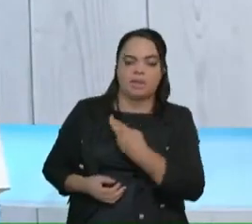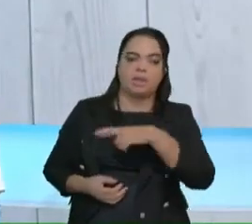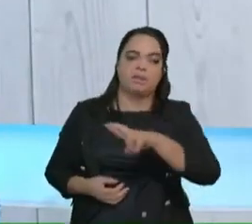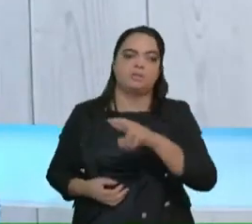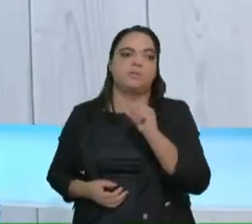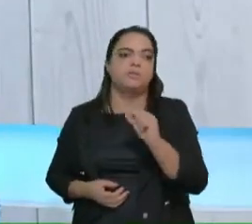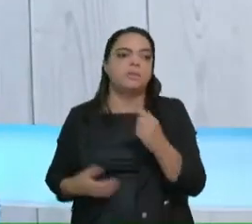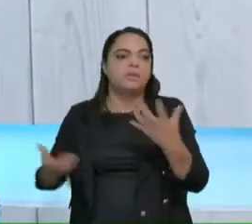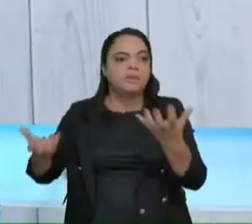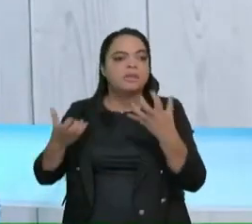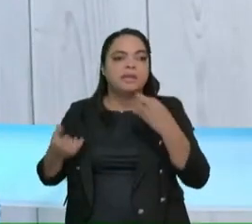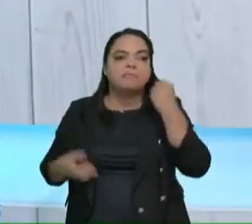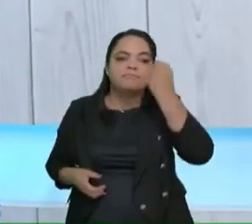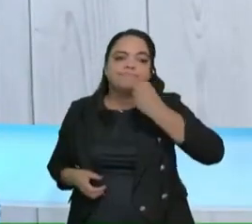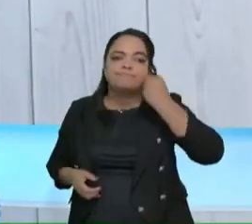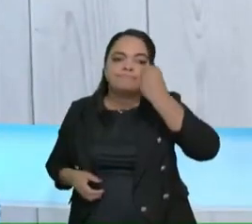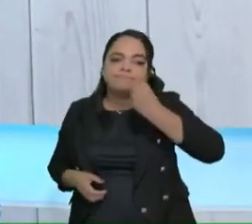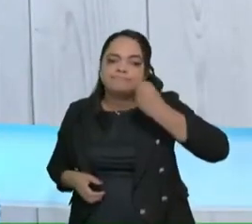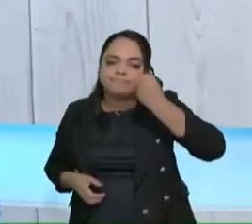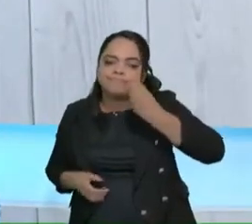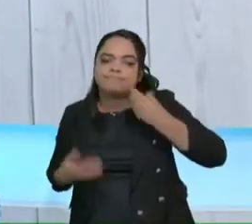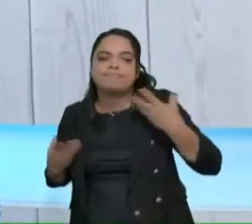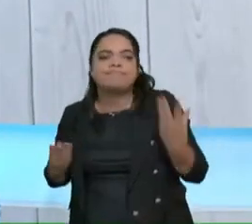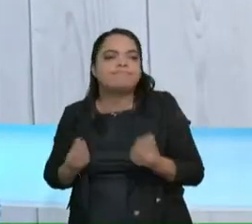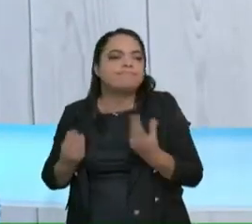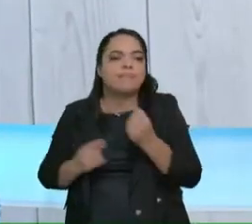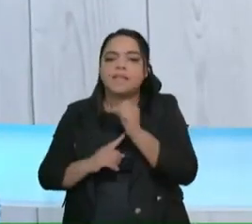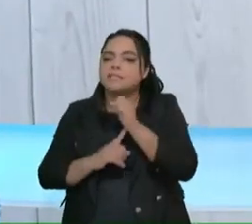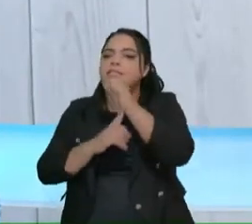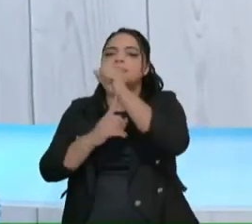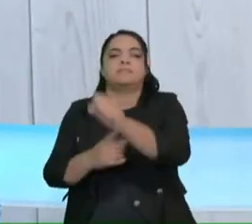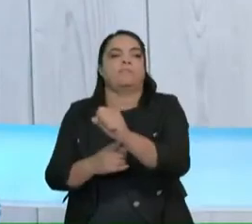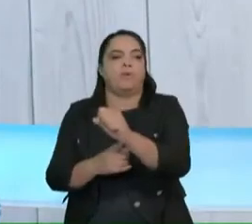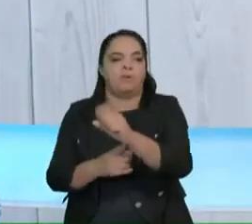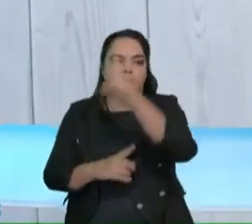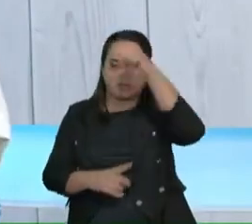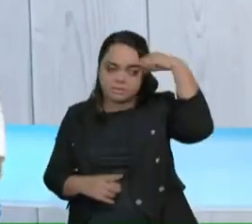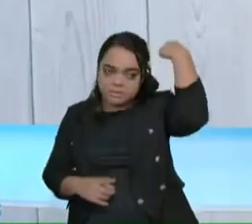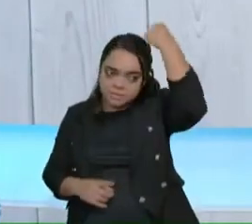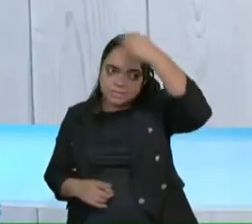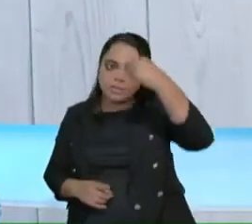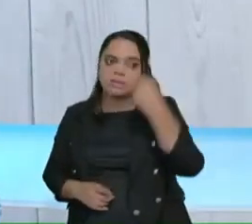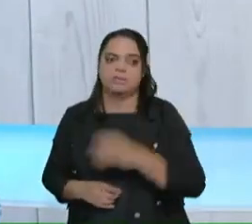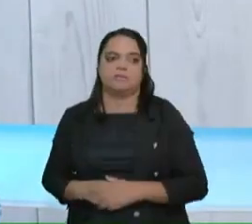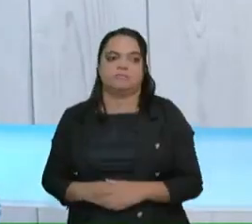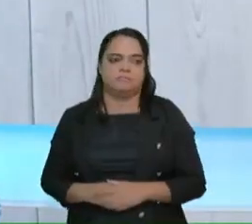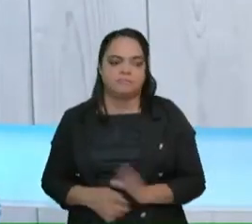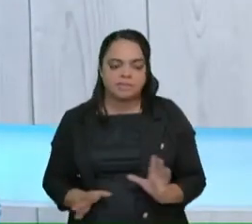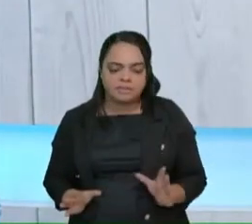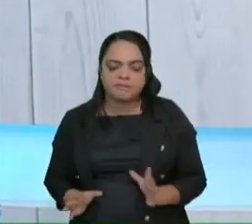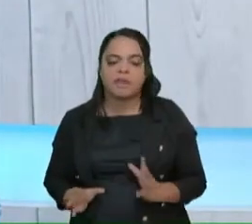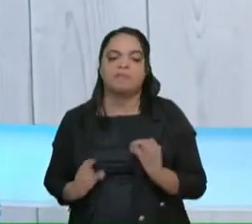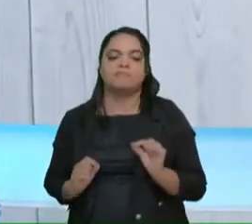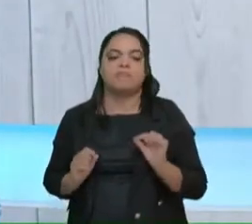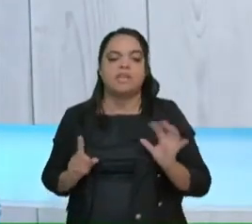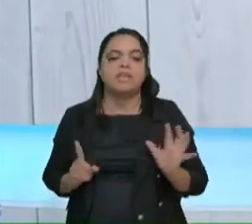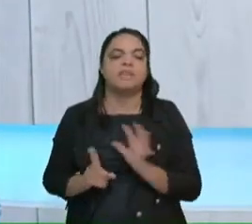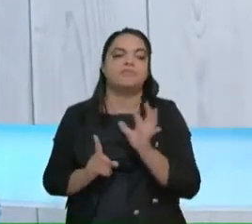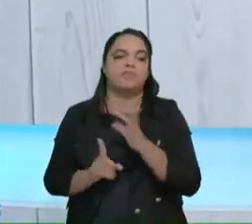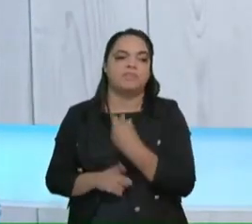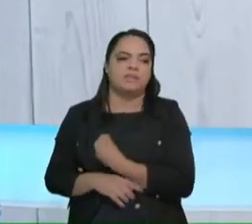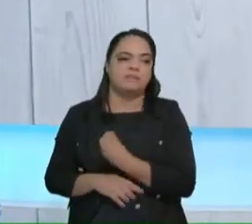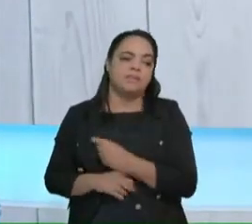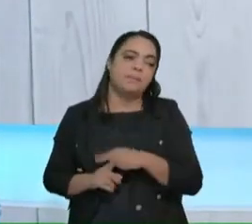em em busca dessa experiência como a gente falou do simbólico do Sagrado que vai ter um efeito sobre a vida